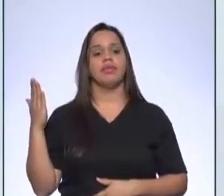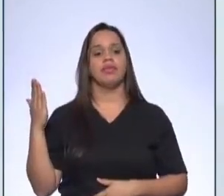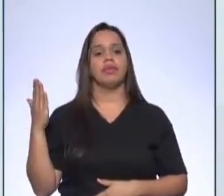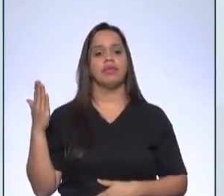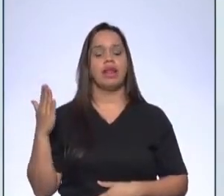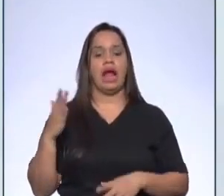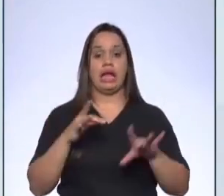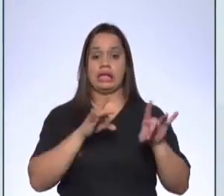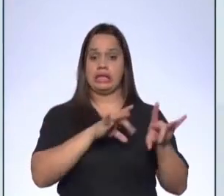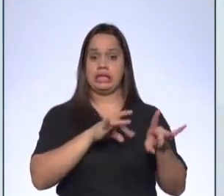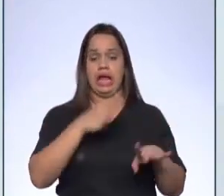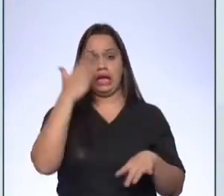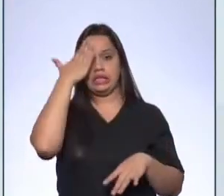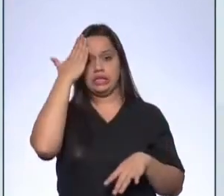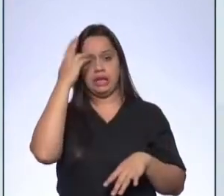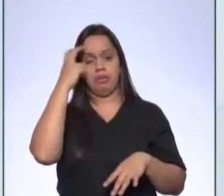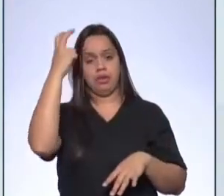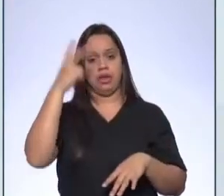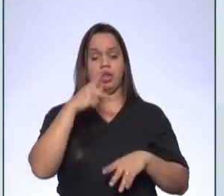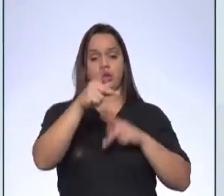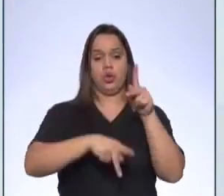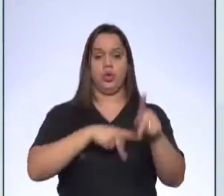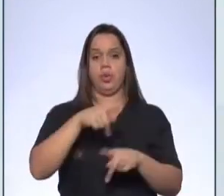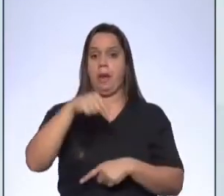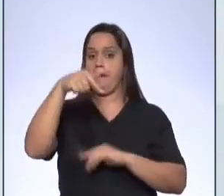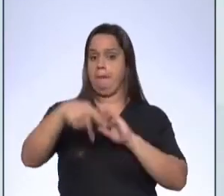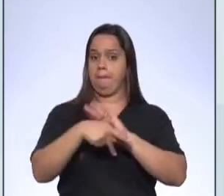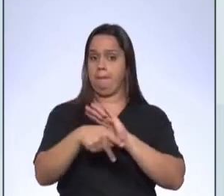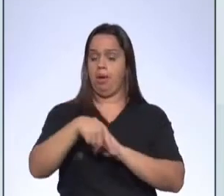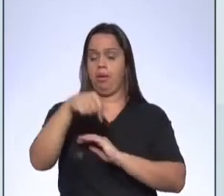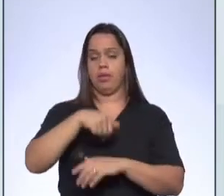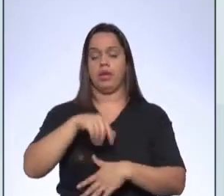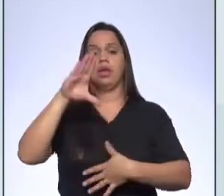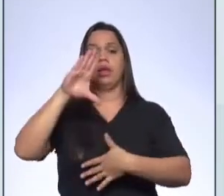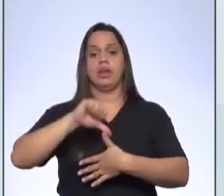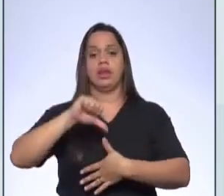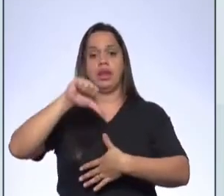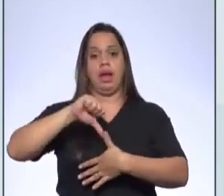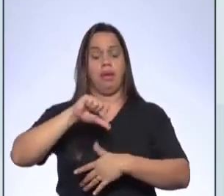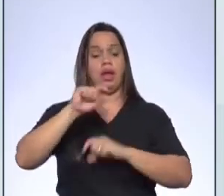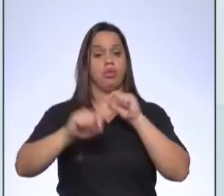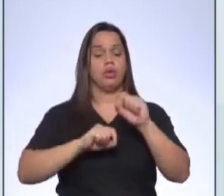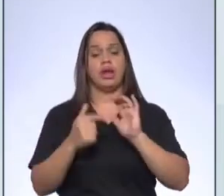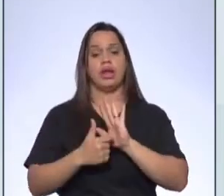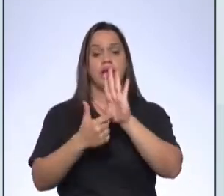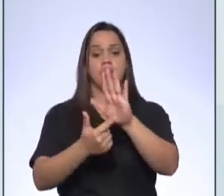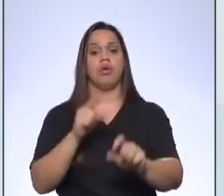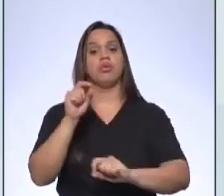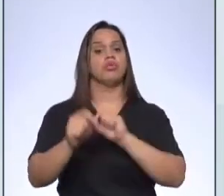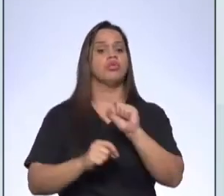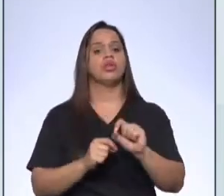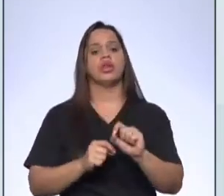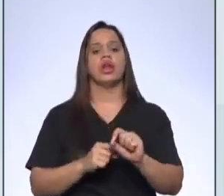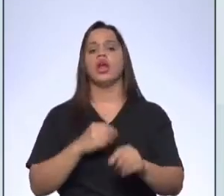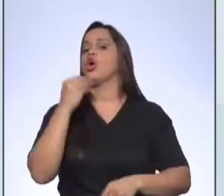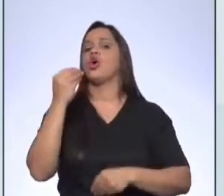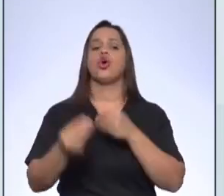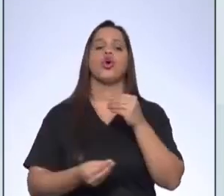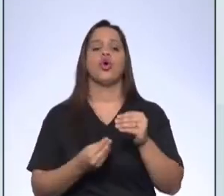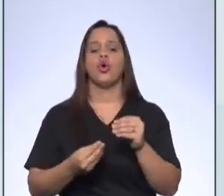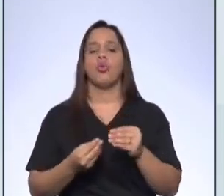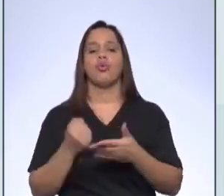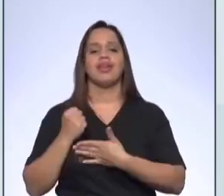técnicas e saberes desses povos, daqui da América, que demonstram como que eles